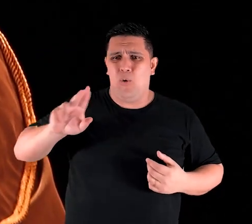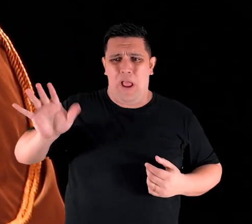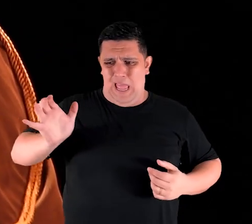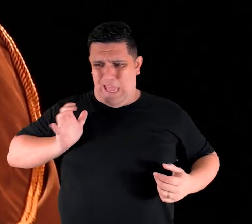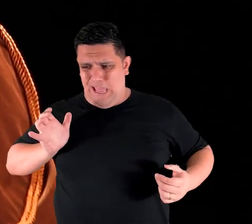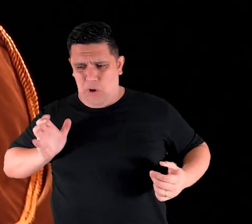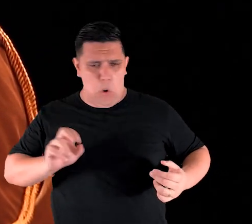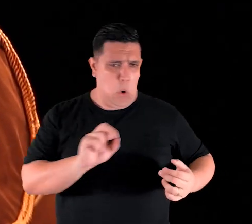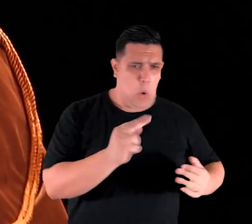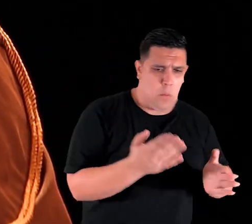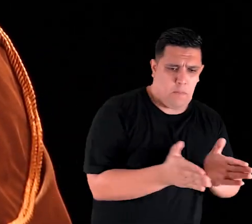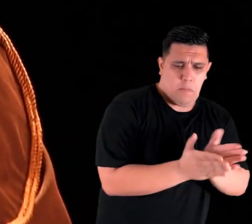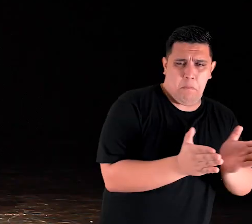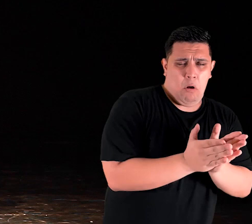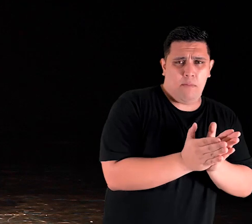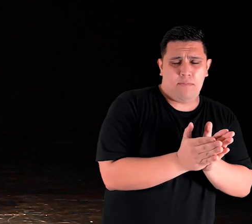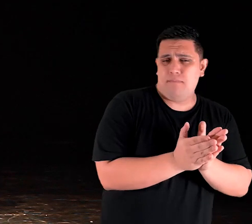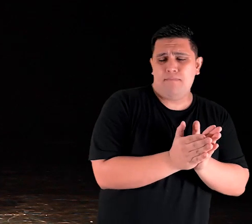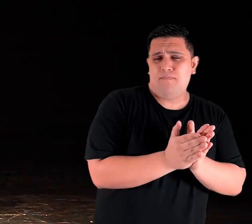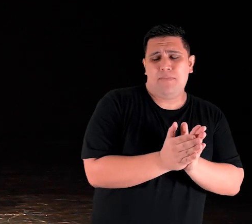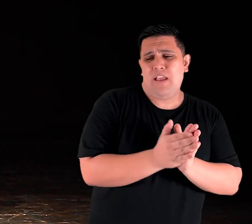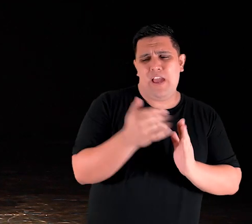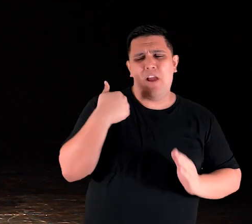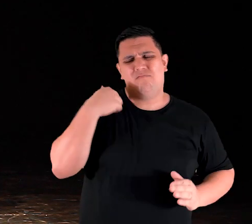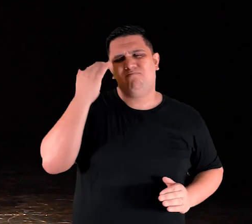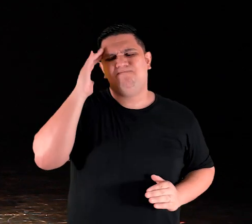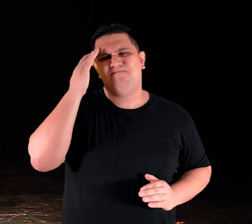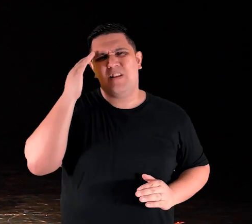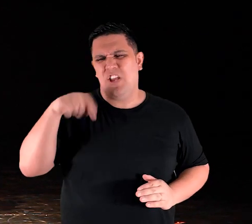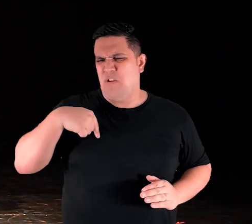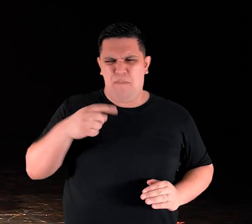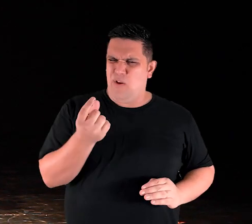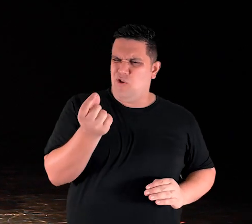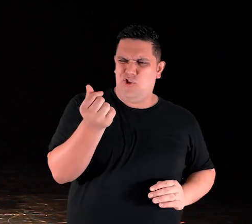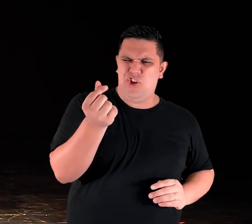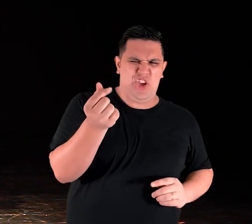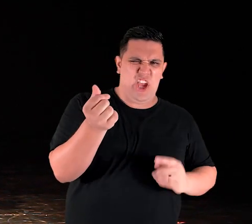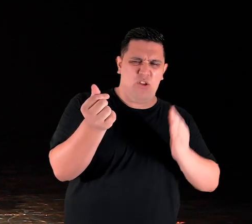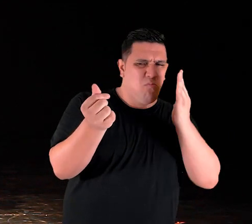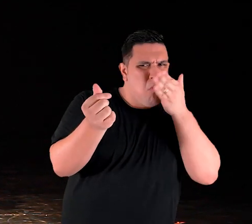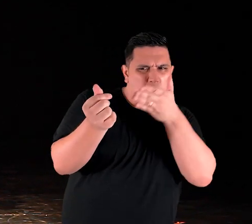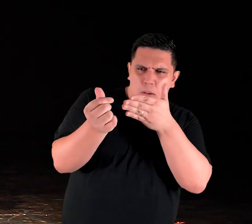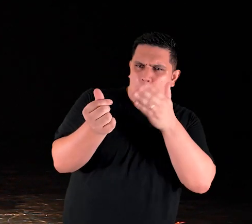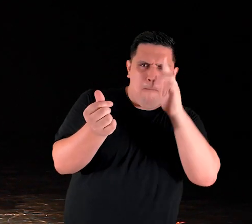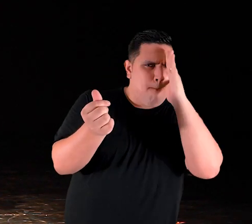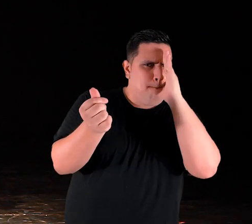já entendia desde novo que o dinheiro não era minha prioridade.